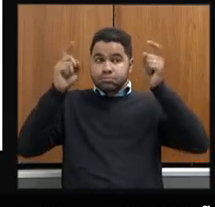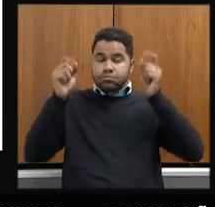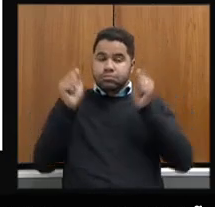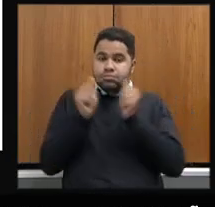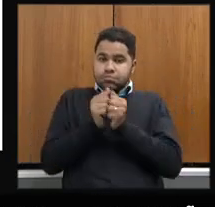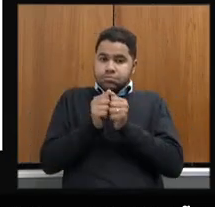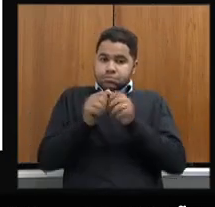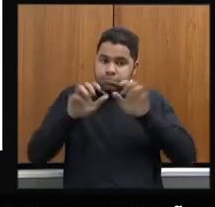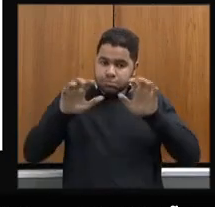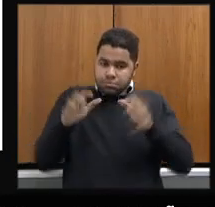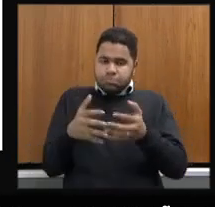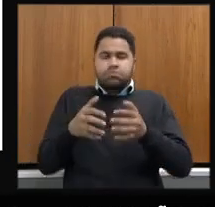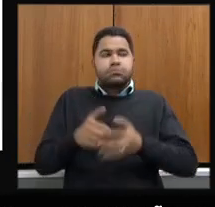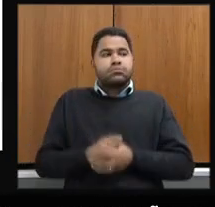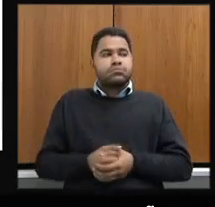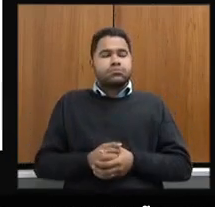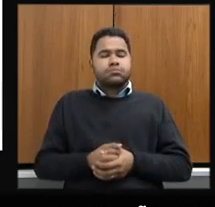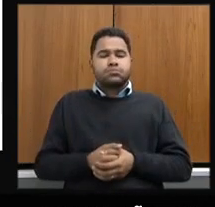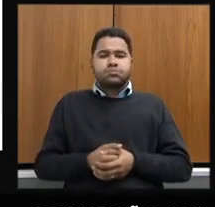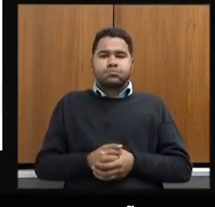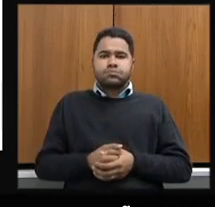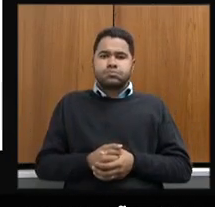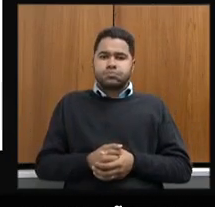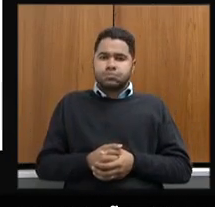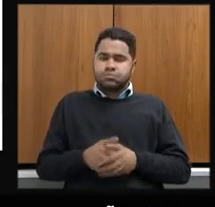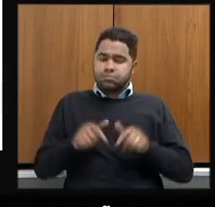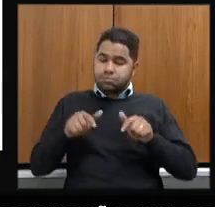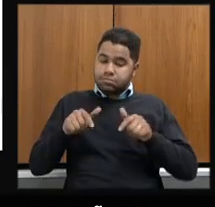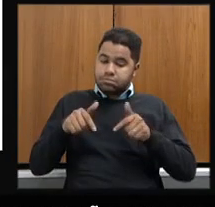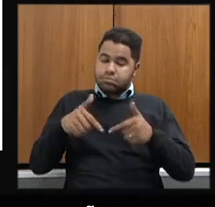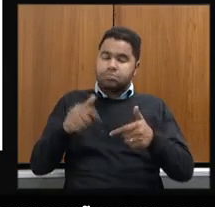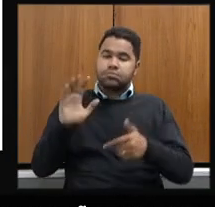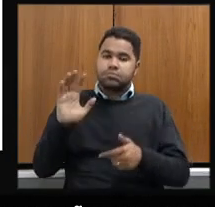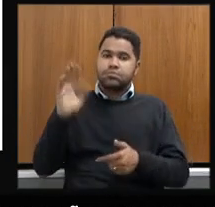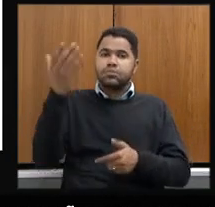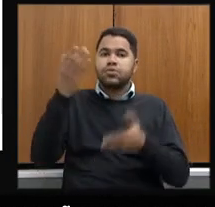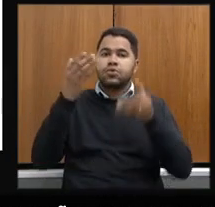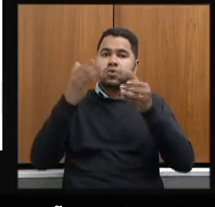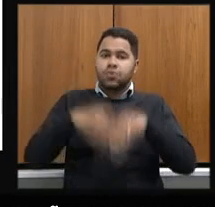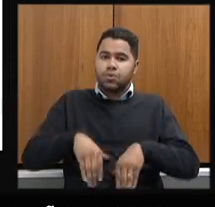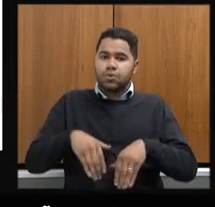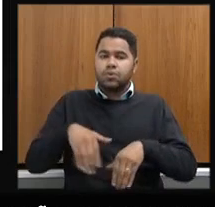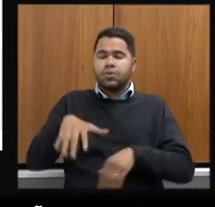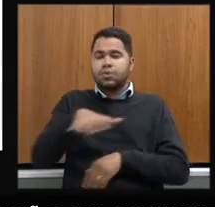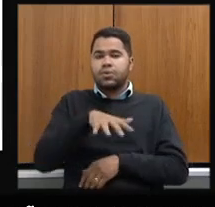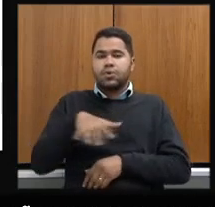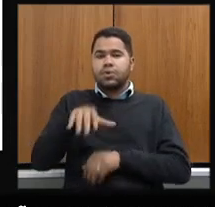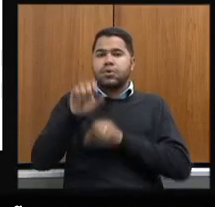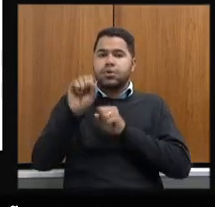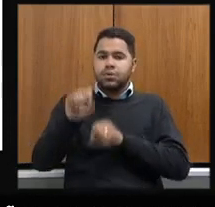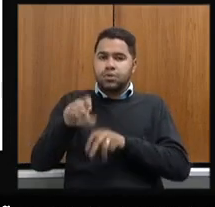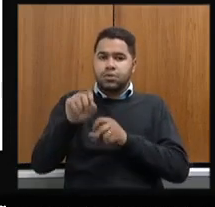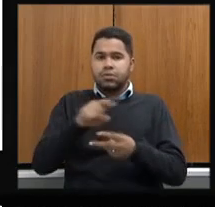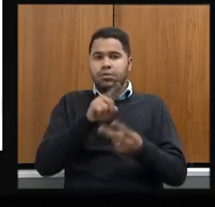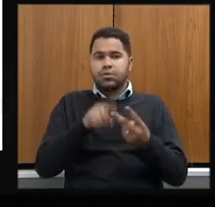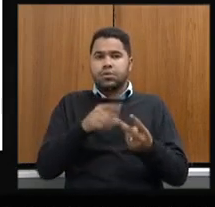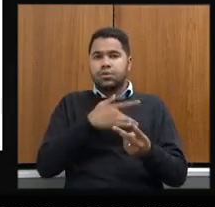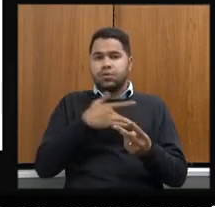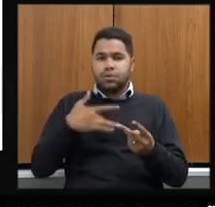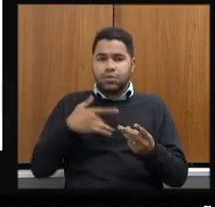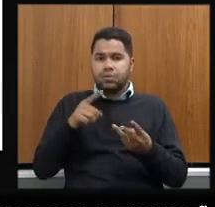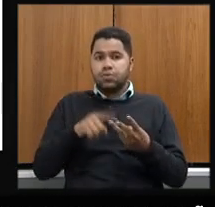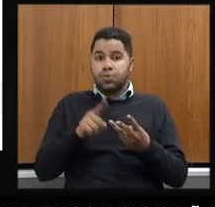realizadas no período é atuação para realização de concursos públicos nas áreas de educação saúde